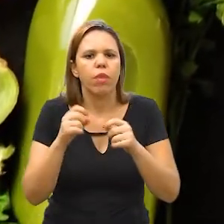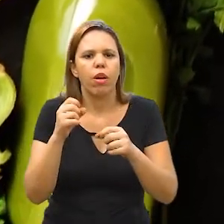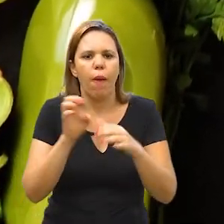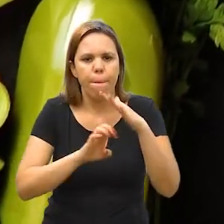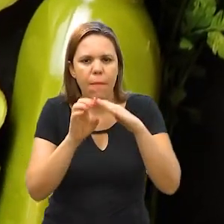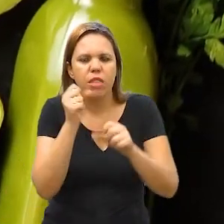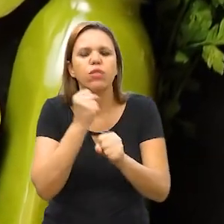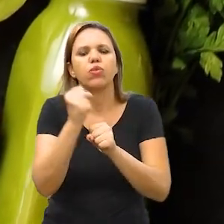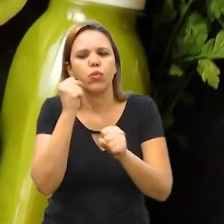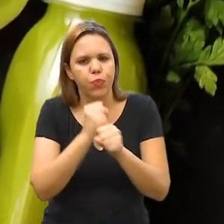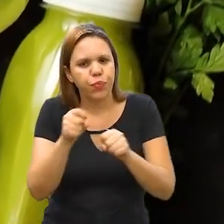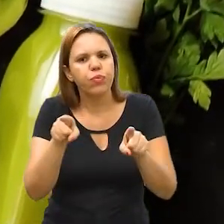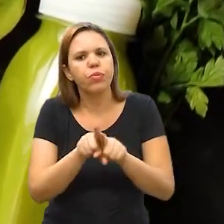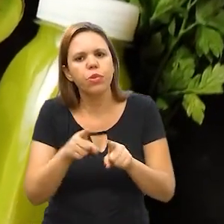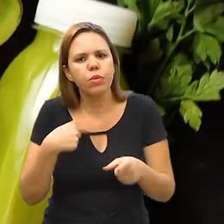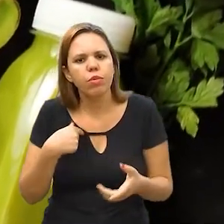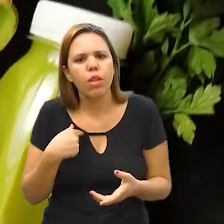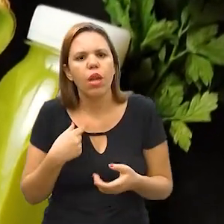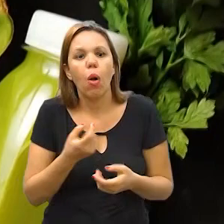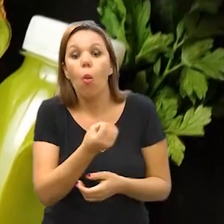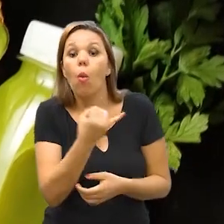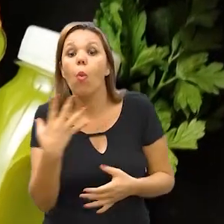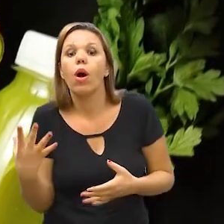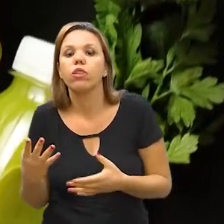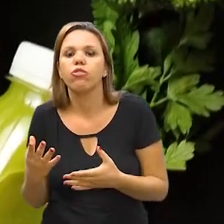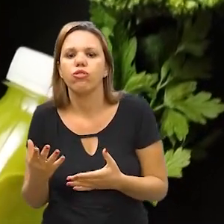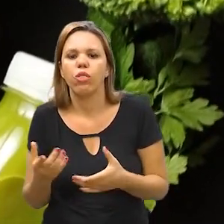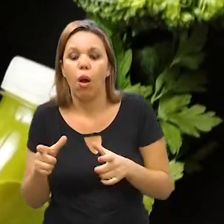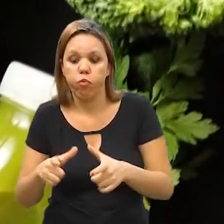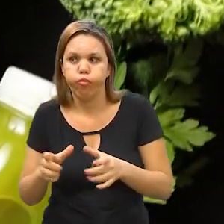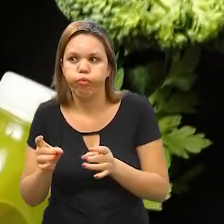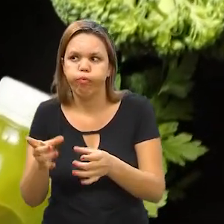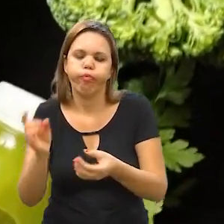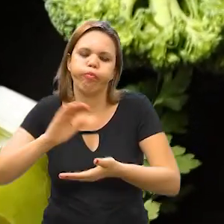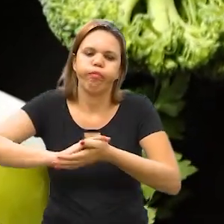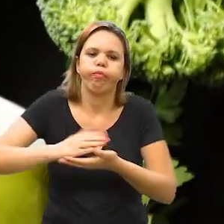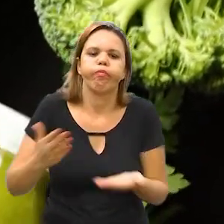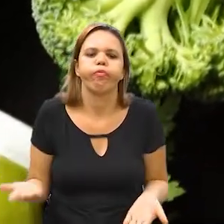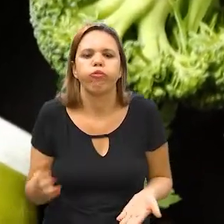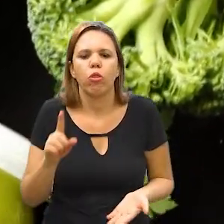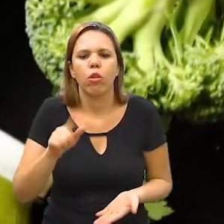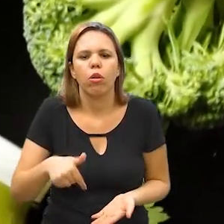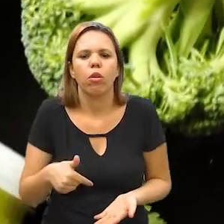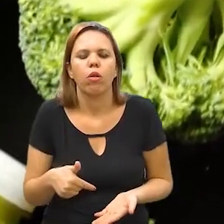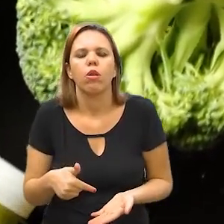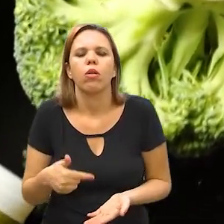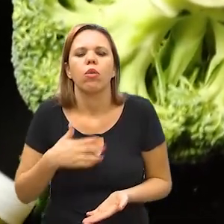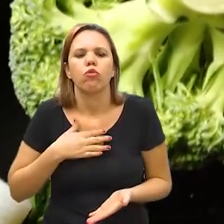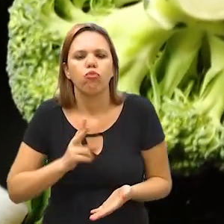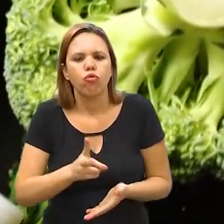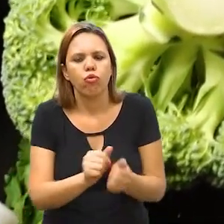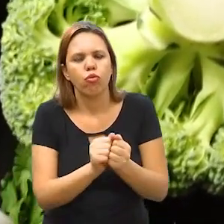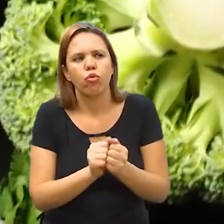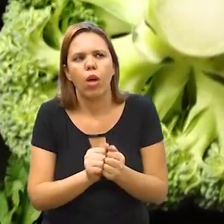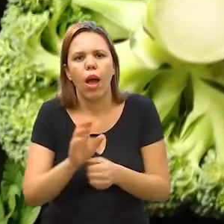construtoras e que eu fornecia X quantidades de Marmitex. Isso permaneceu comigo